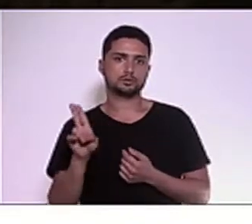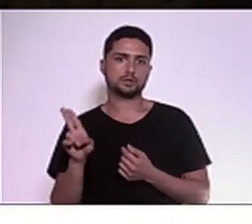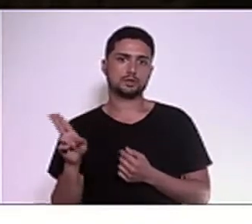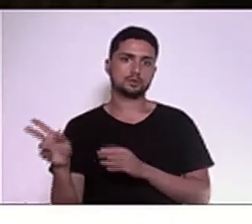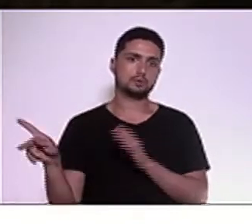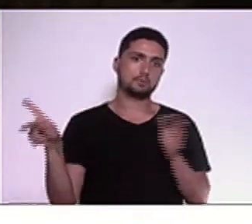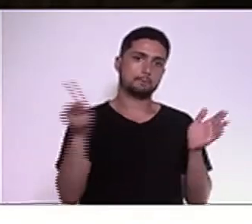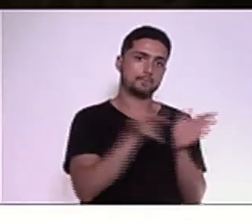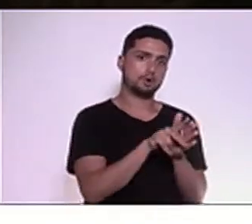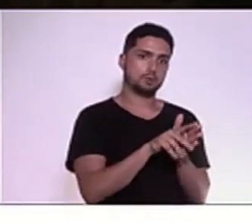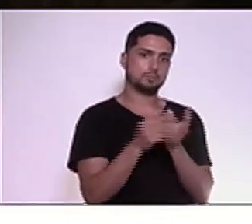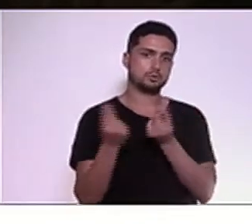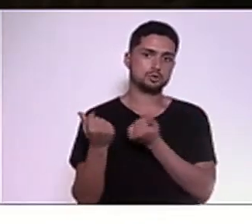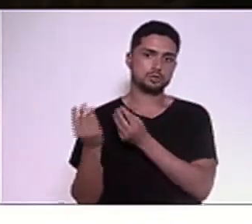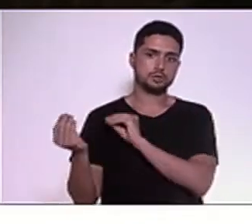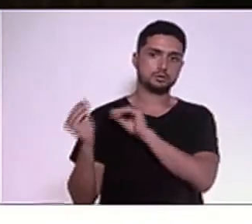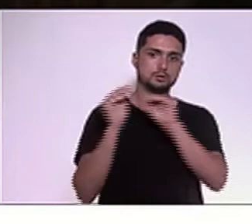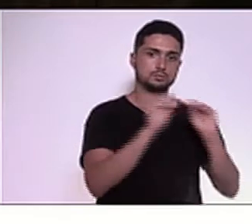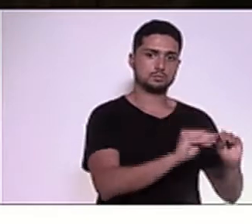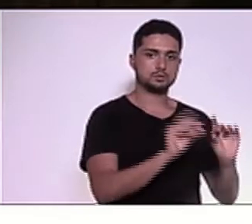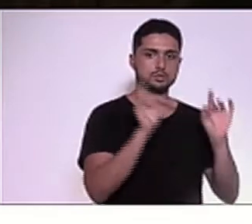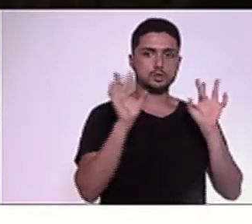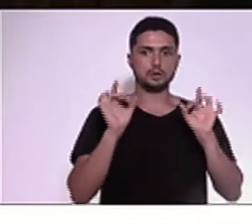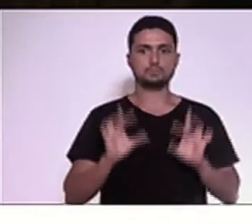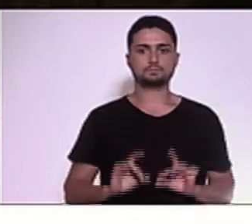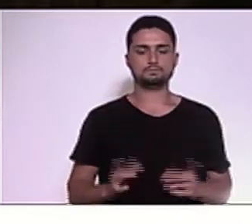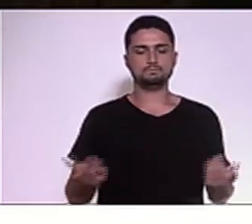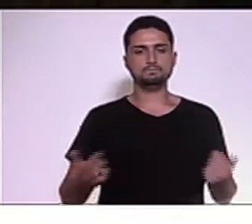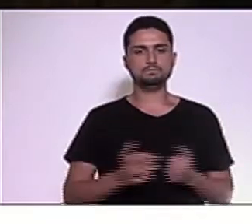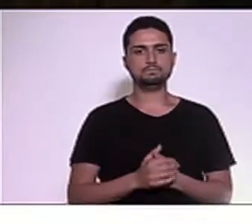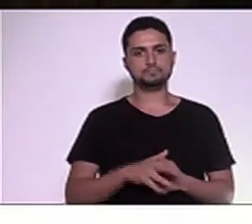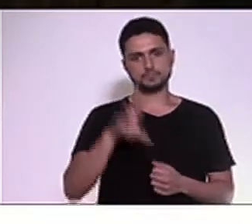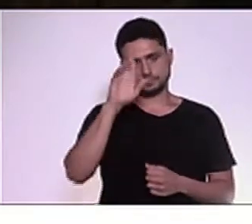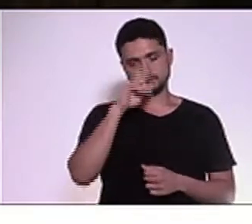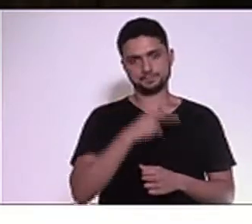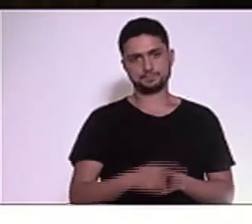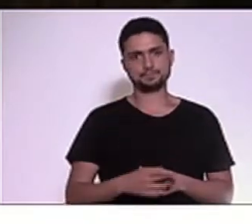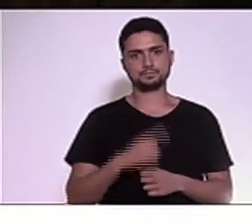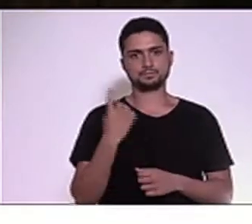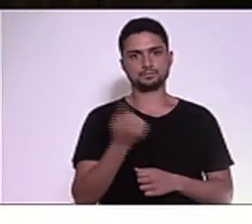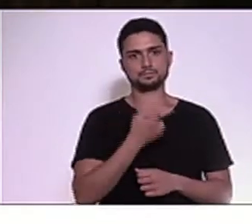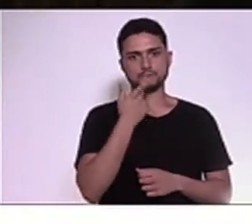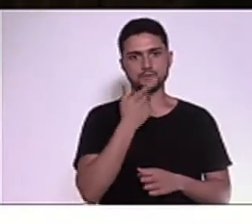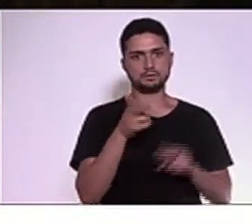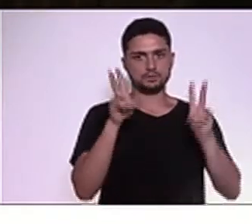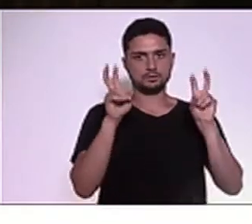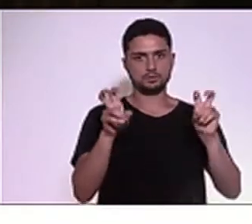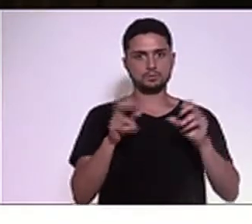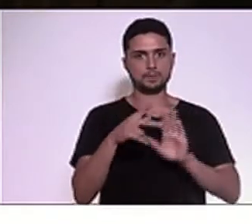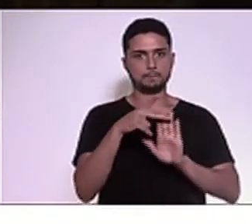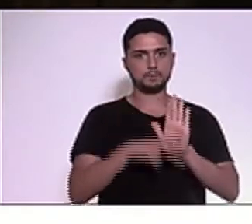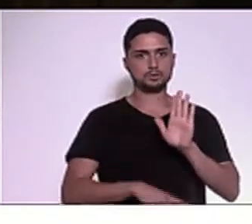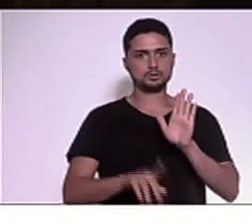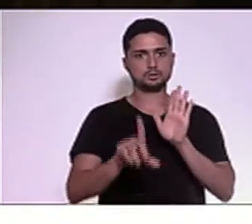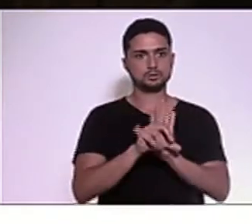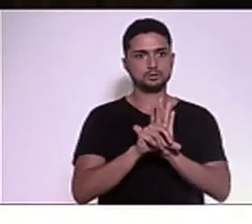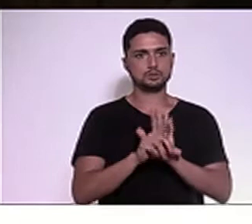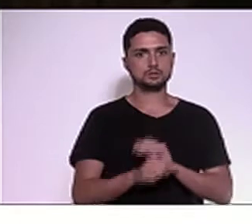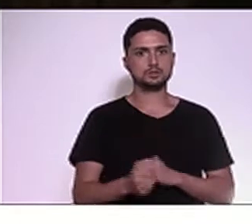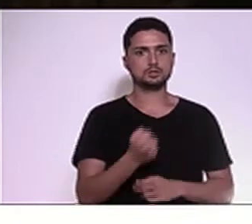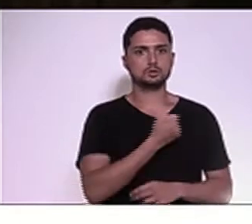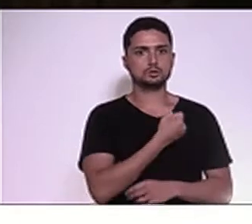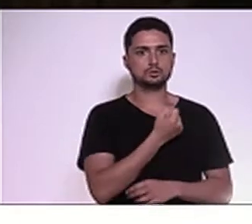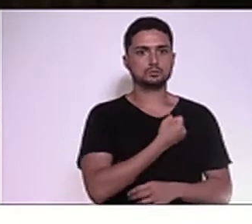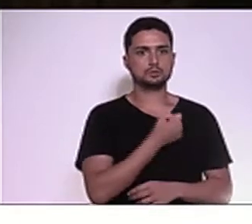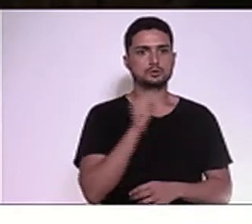esses destinos específicos. E aí, senhor presidente, estamos falando agora do projeto de lei